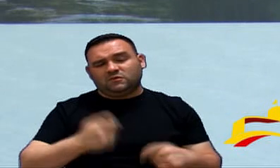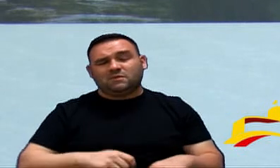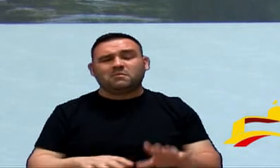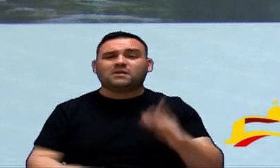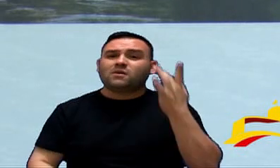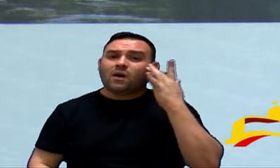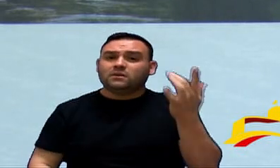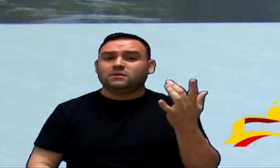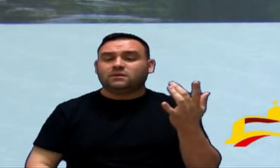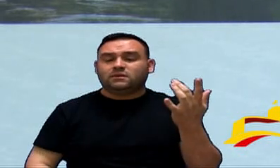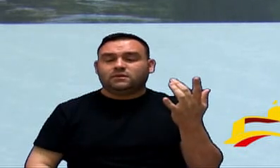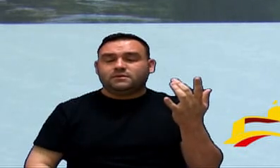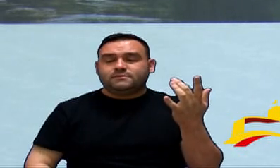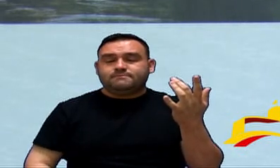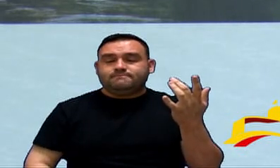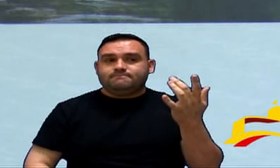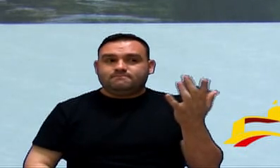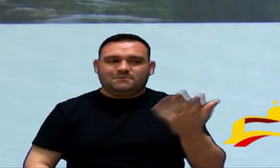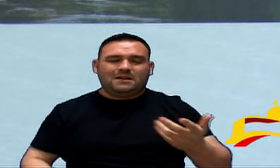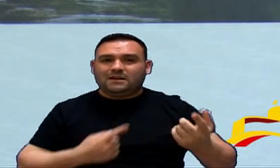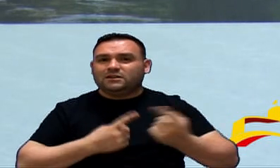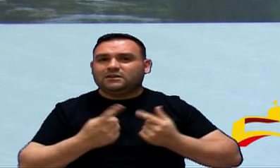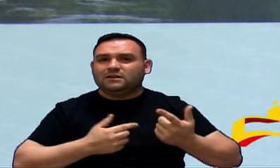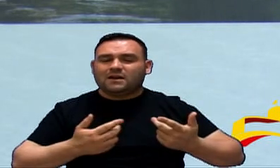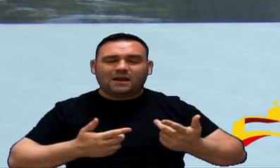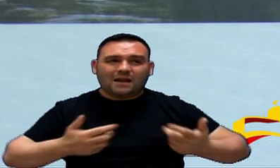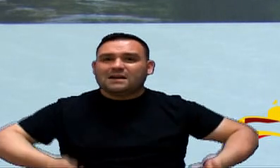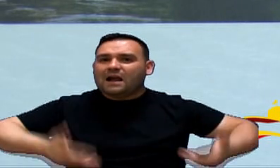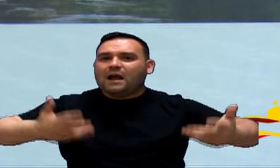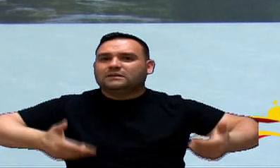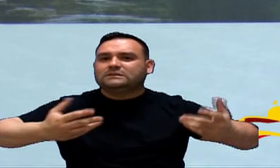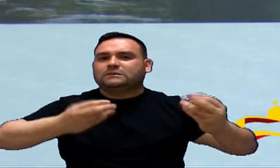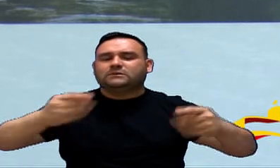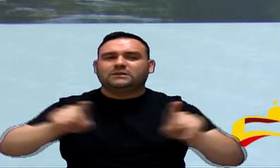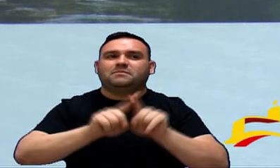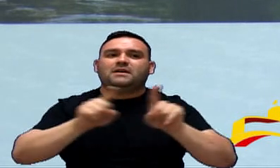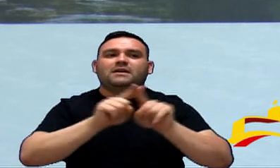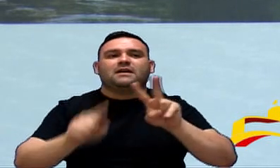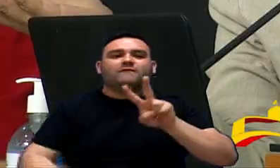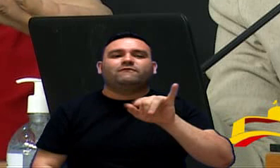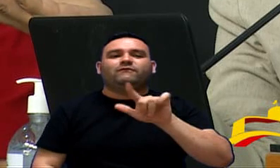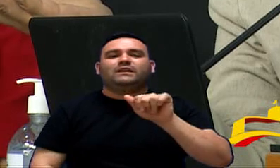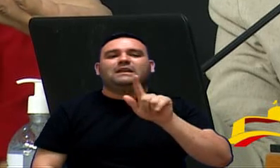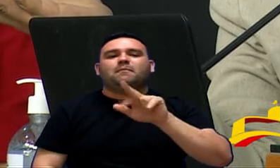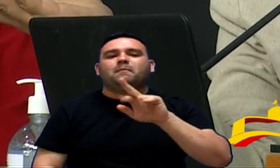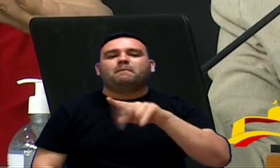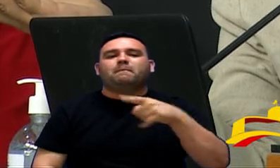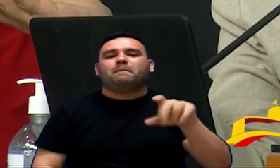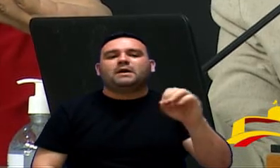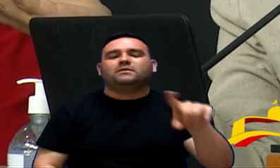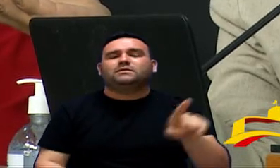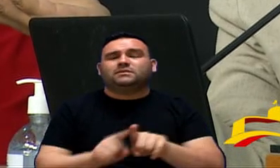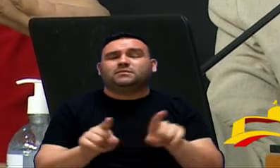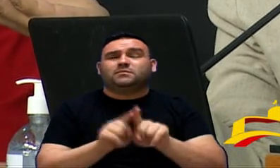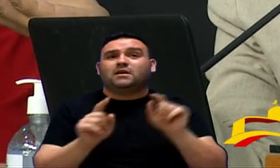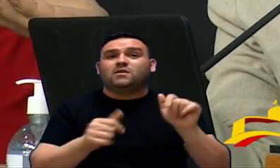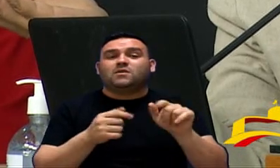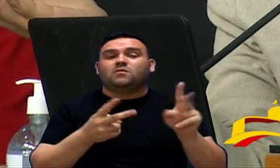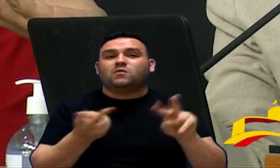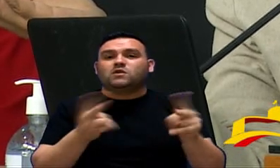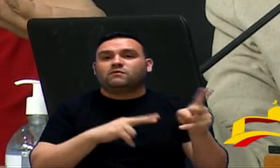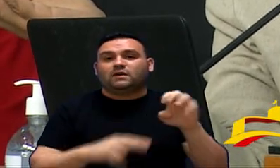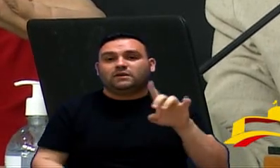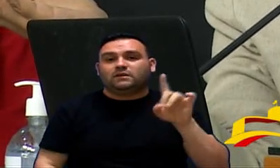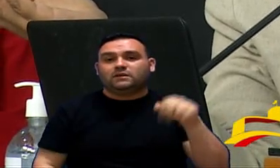que um gasto excessivo de iluminação pública. Na Vila Barão mesmo, ali do lado da UBS, na Vila Barão, lá tem uma rua, estão brigando